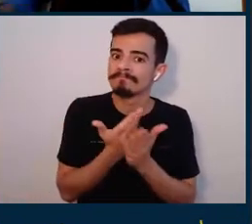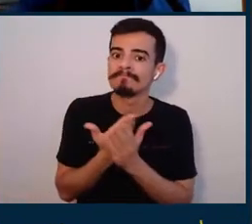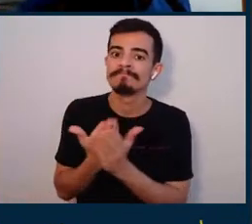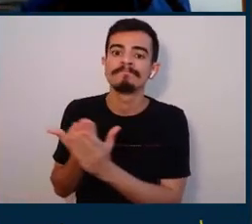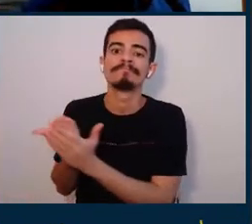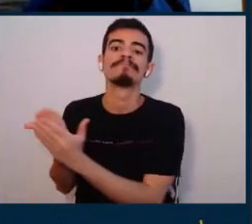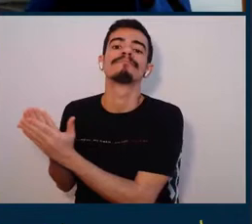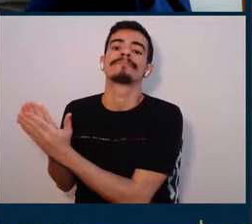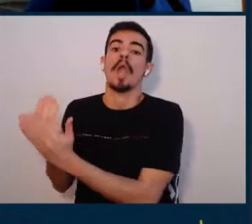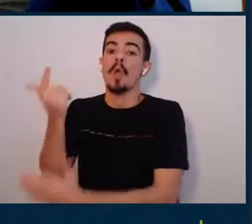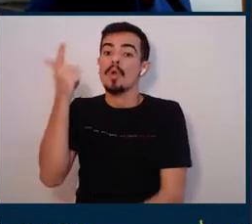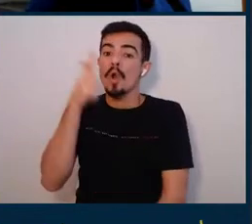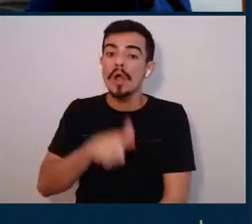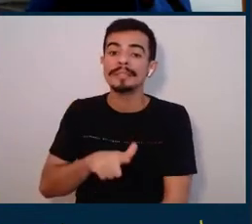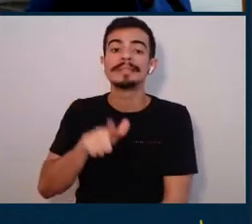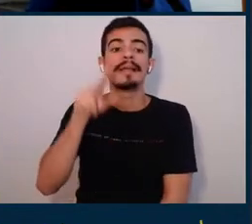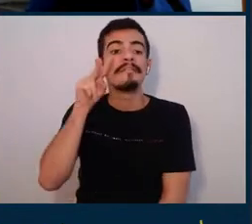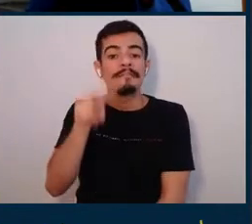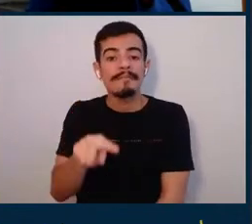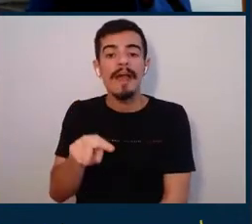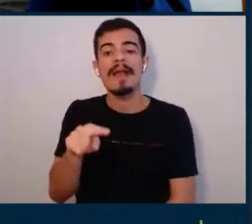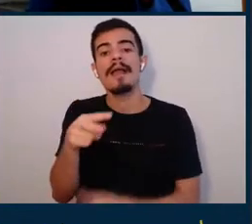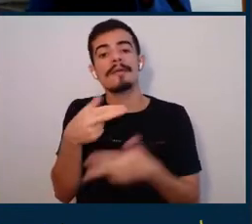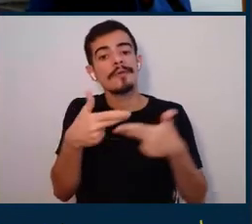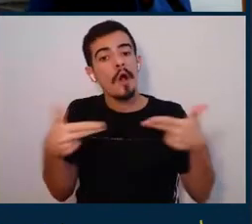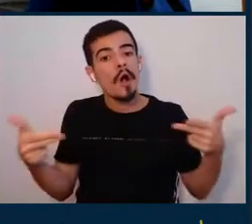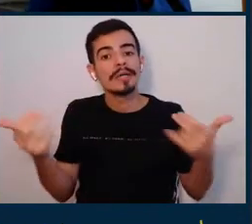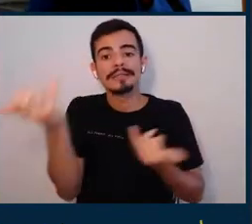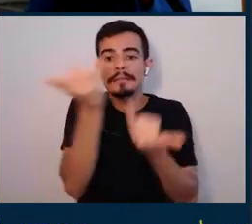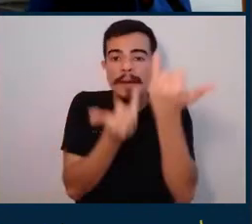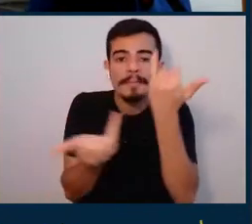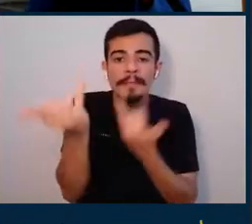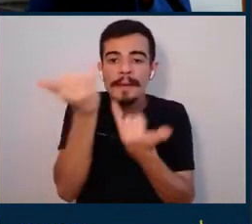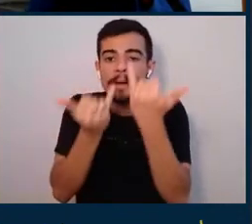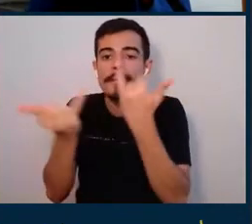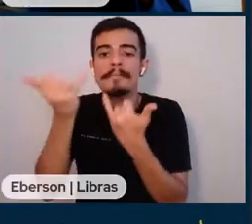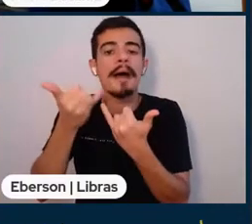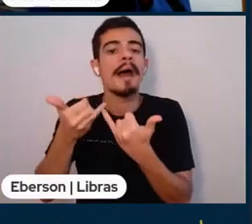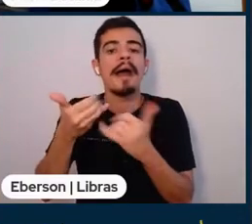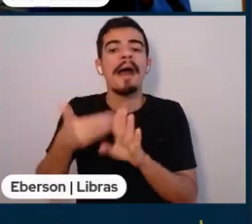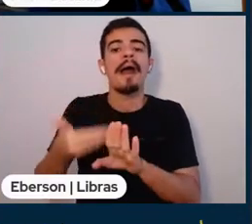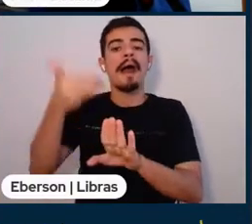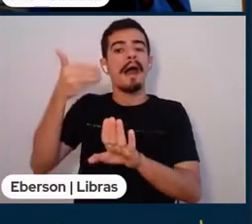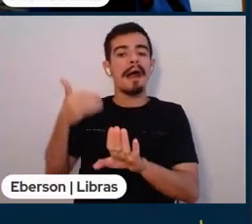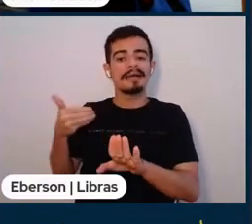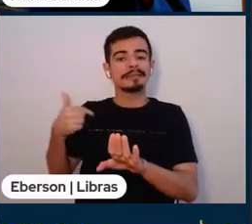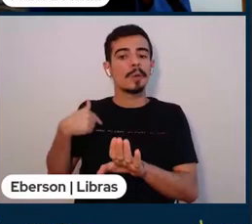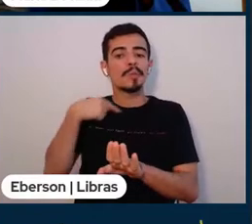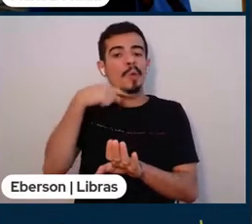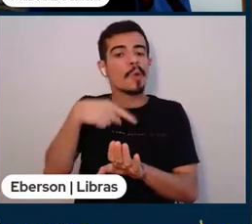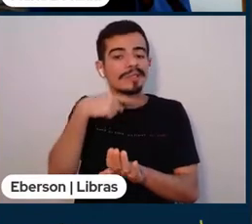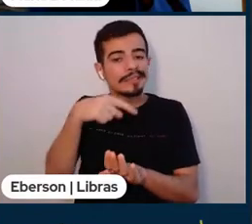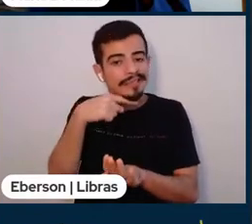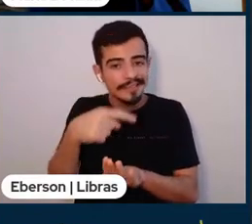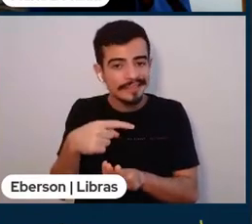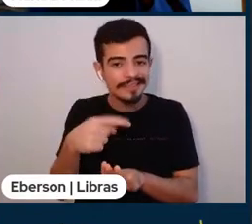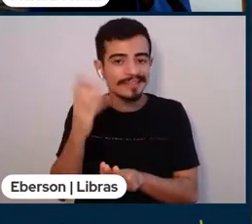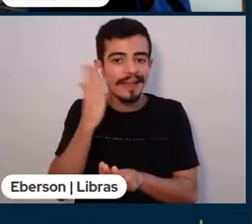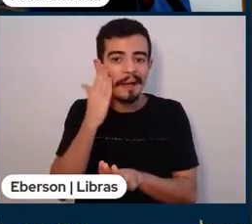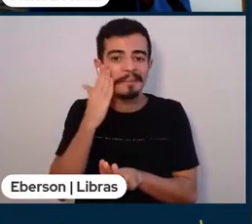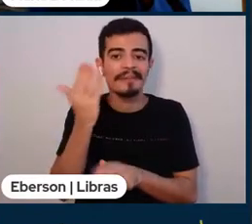consegui acessar coisas que sozinha eu não tinha conseguido acessar com a internet, apenas pesquisando, né?